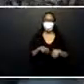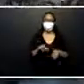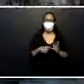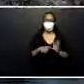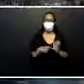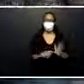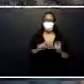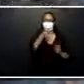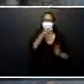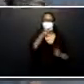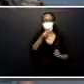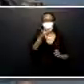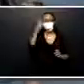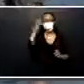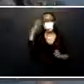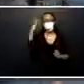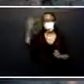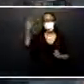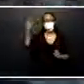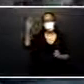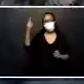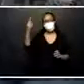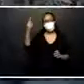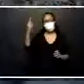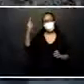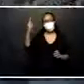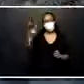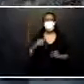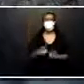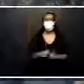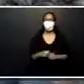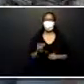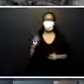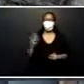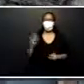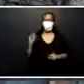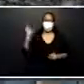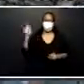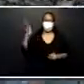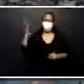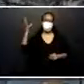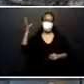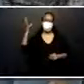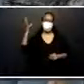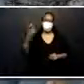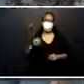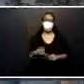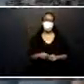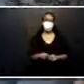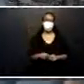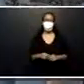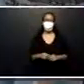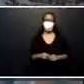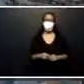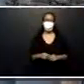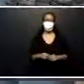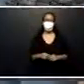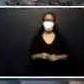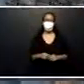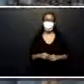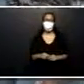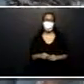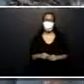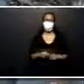dele, o que ele pensa sobre esses atos, sobre esses fatos e sobre esses atos, né? O que ele fala aí?